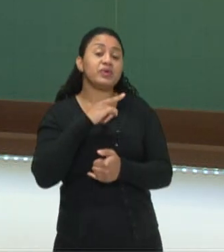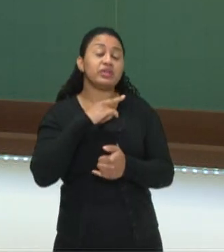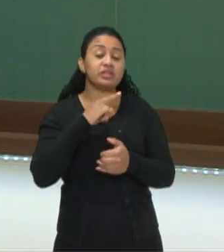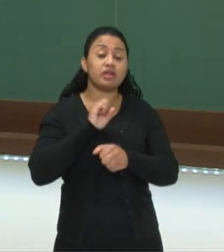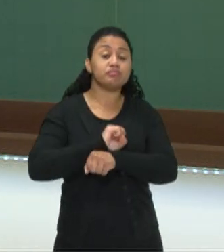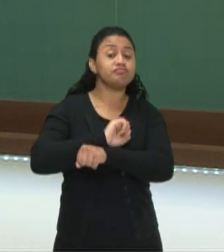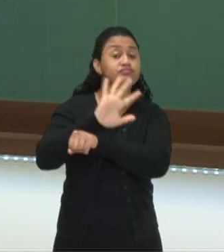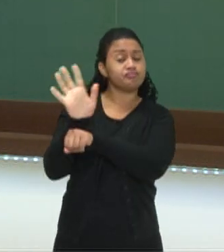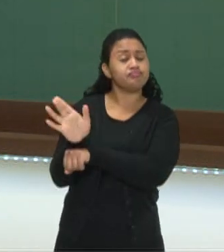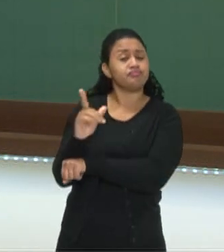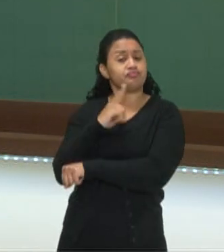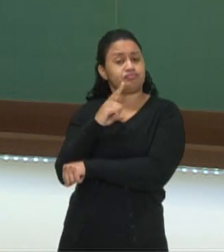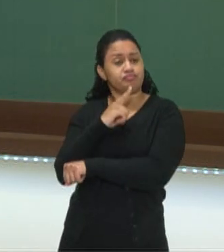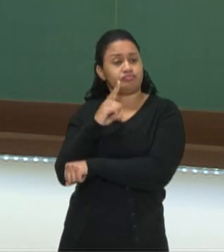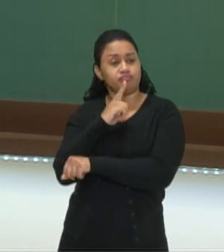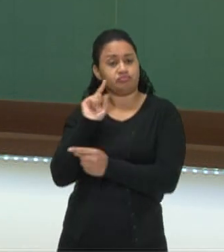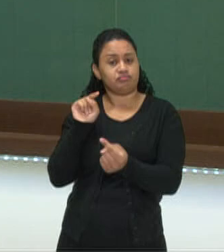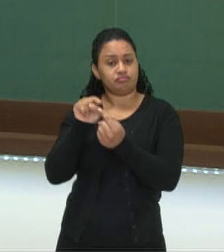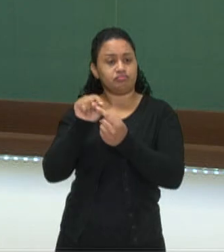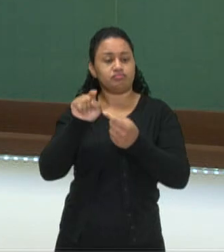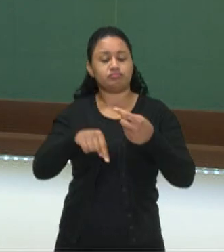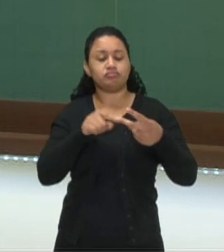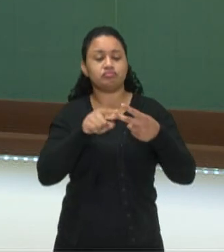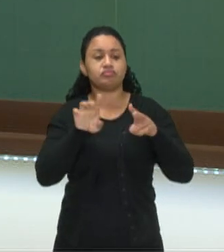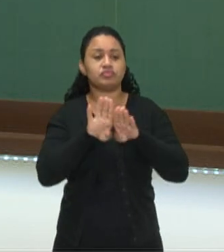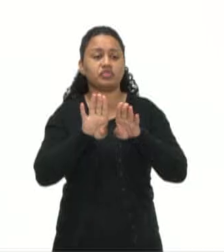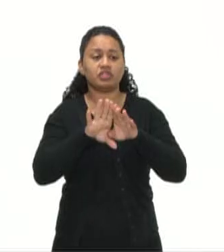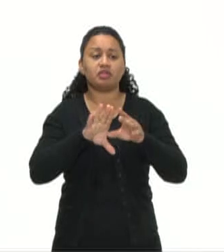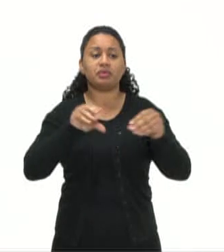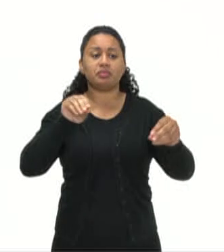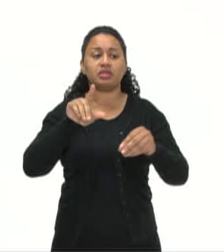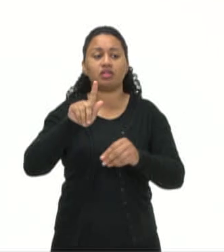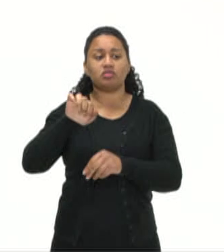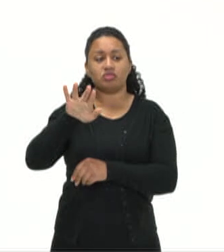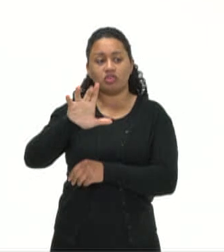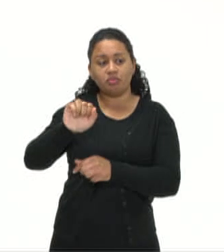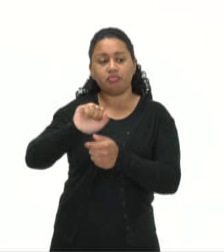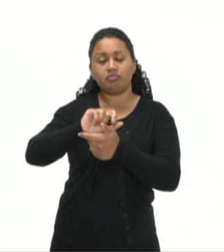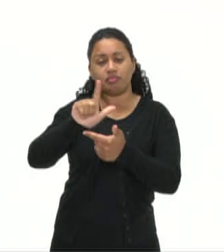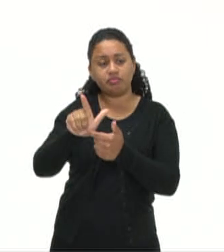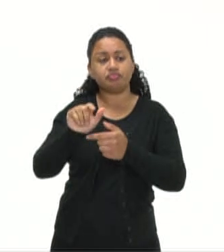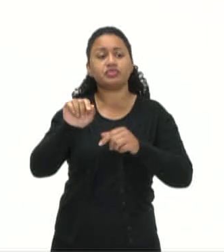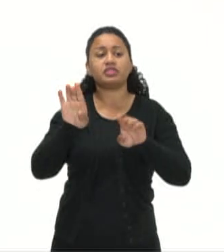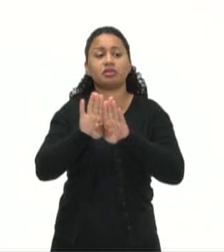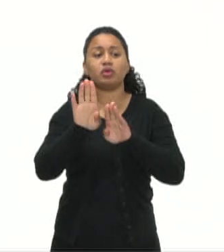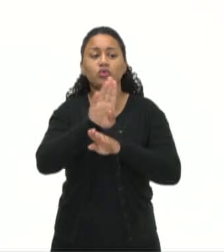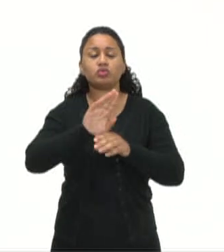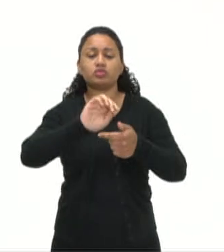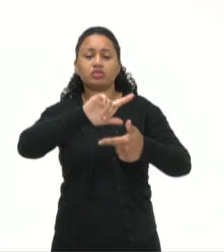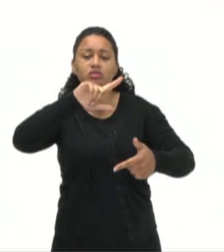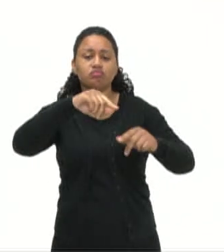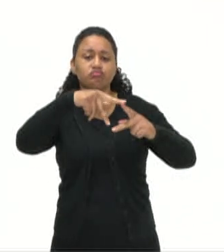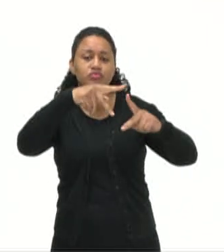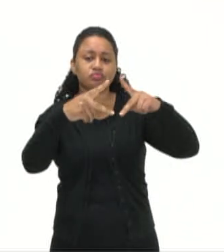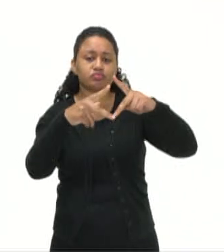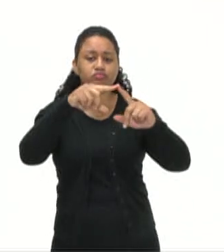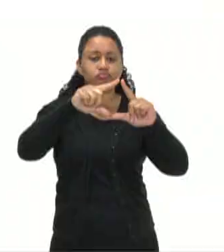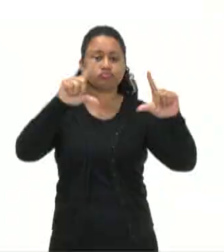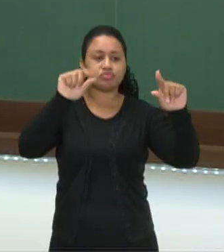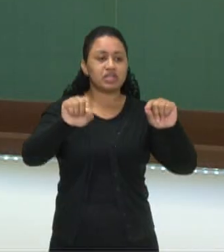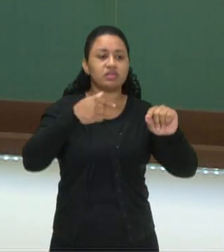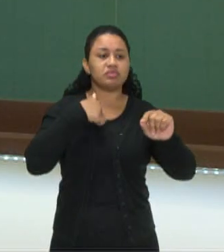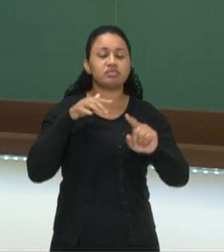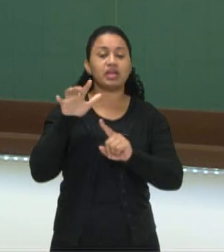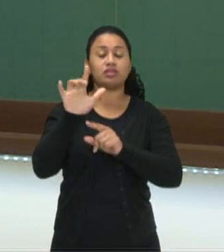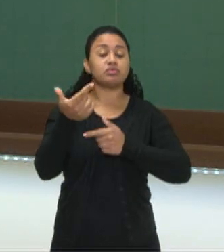expressão por trás, isso é uma subjetividade. Nós vimos o movimento abstrato e geométrico, o suprematismo em si. O uso da forma sem interferência da subjetividade, ou seja,